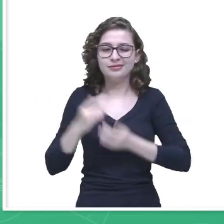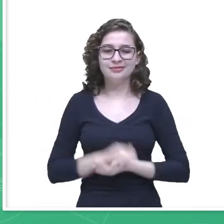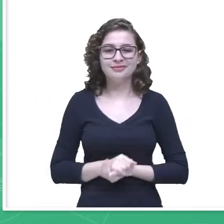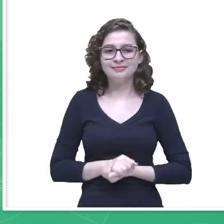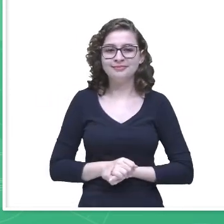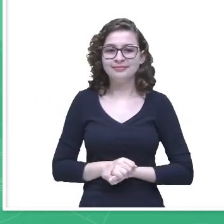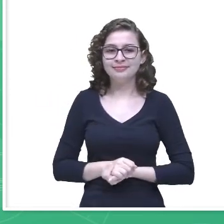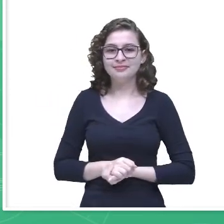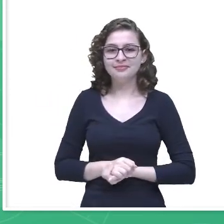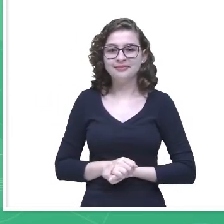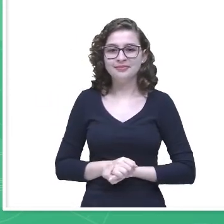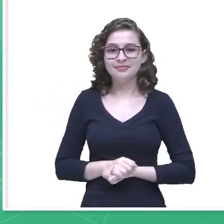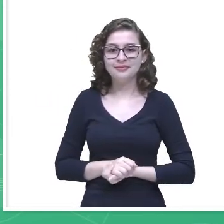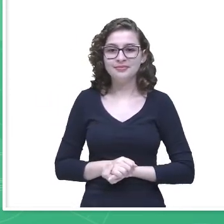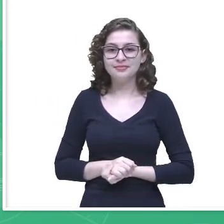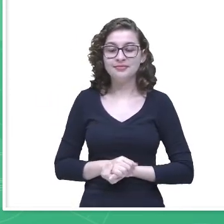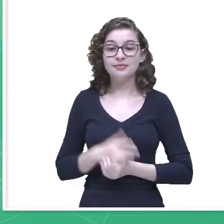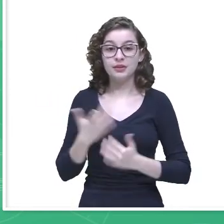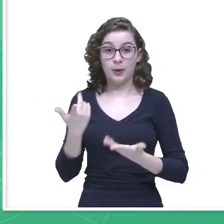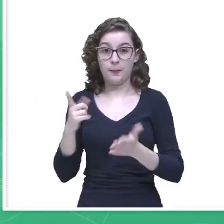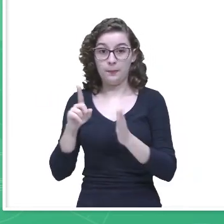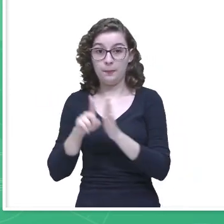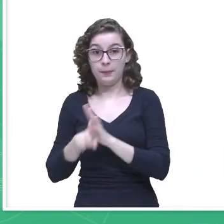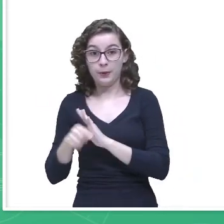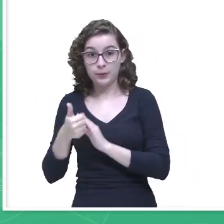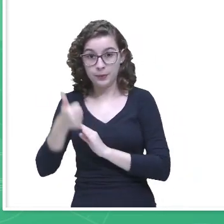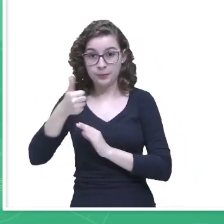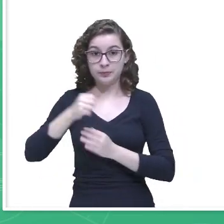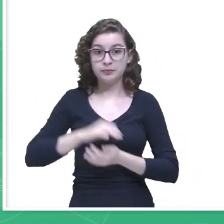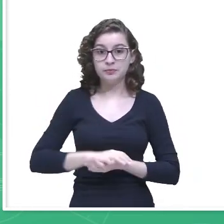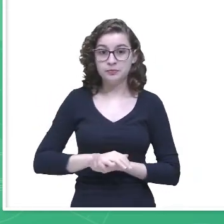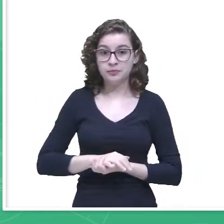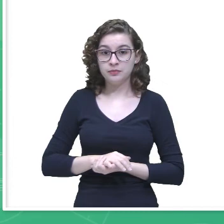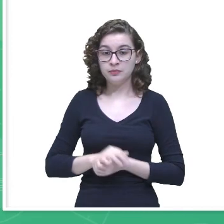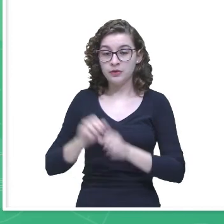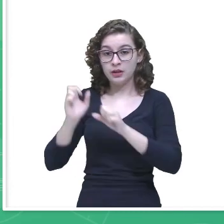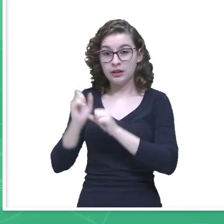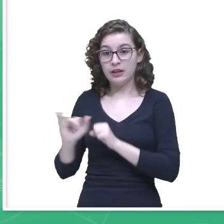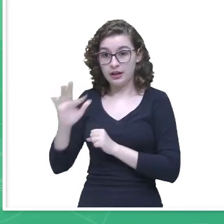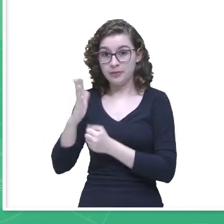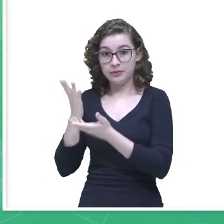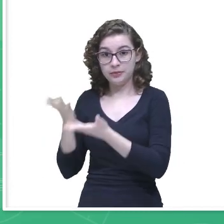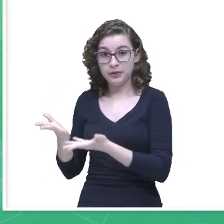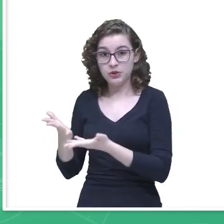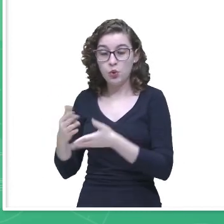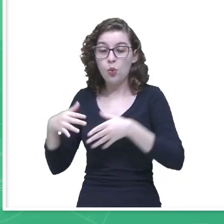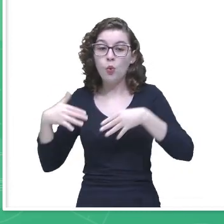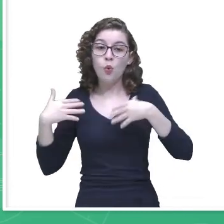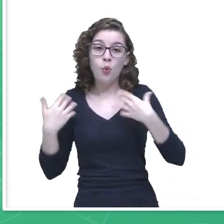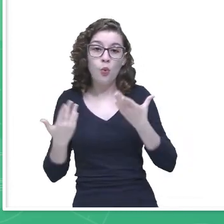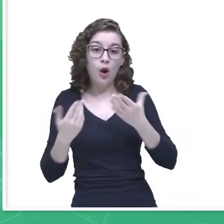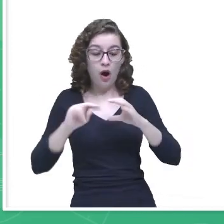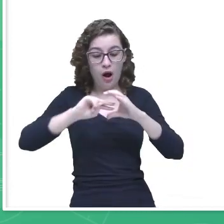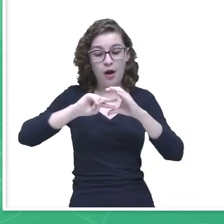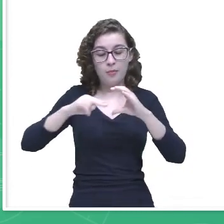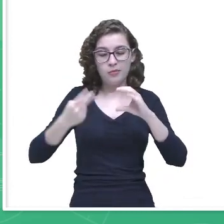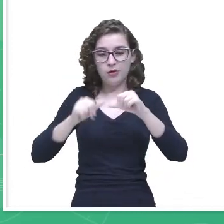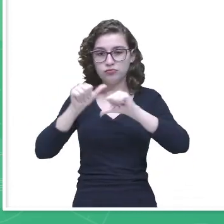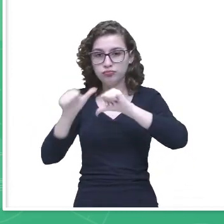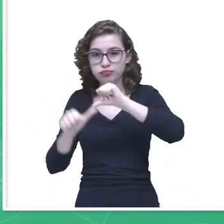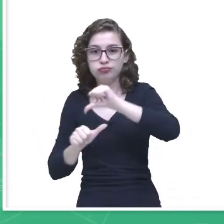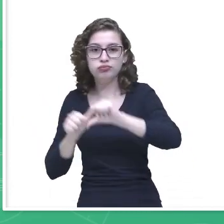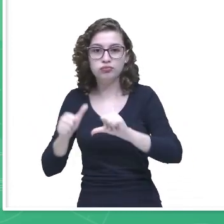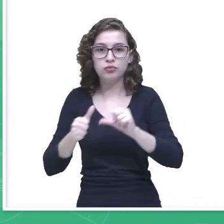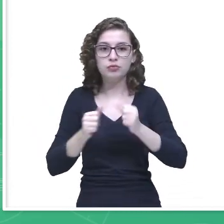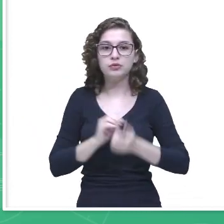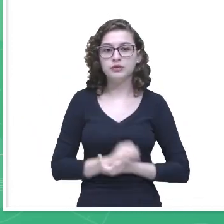aqui. Gente, considera o esquema abaixo. A mutação cromossômica representada é um caso